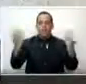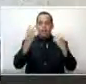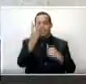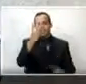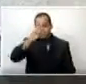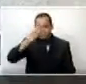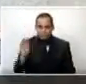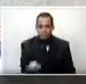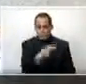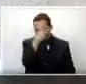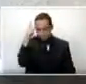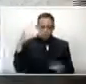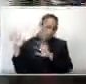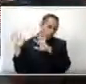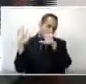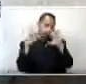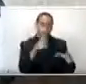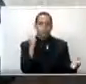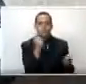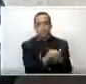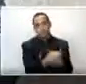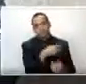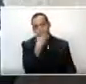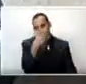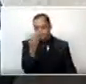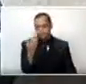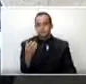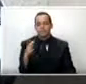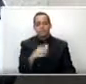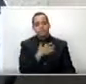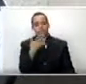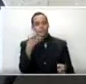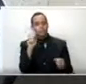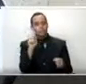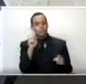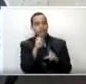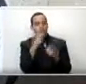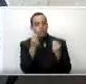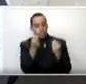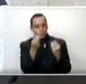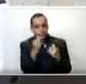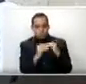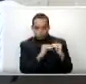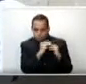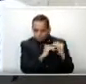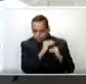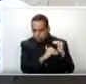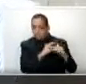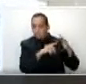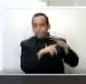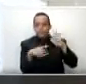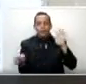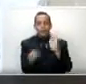de pessoas. Além desse impacto na economia local, é seguro dizer que as feiras são a cara de São